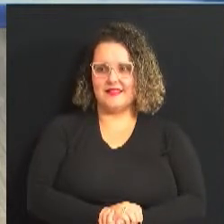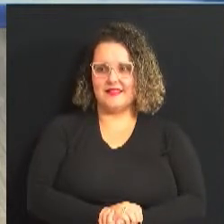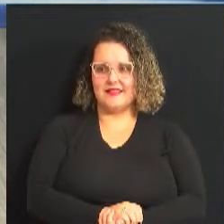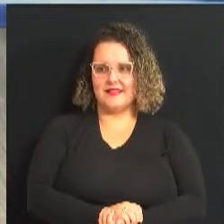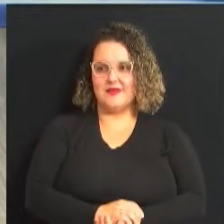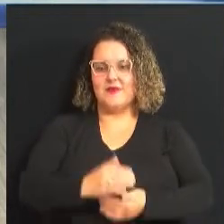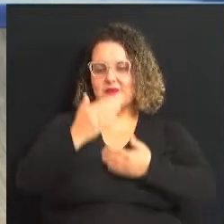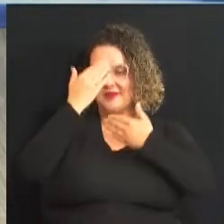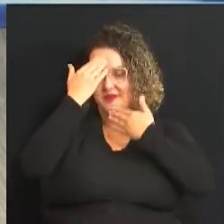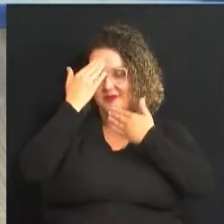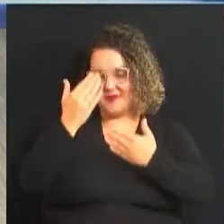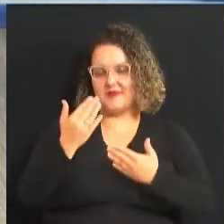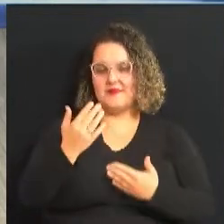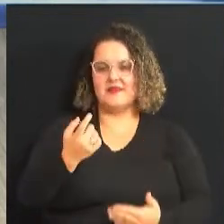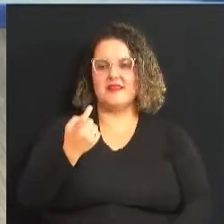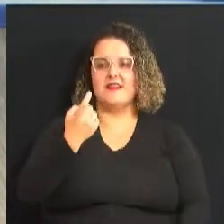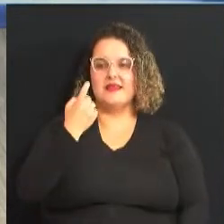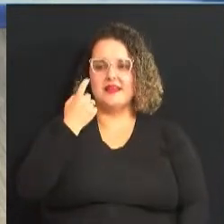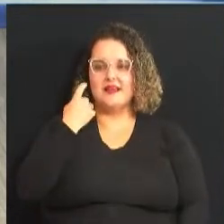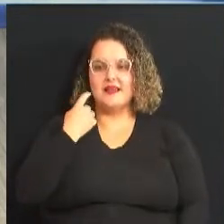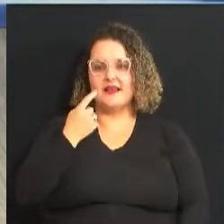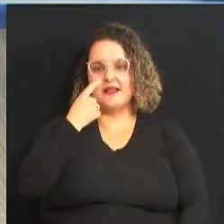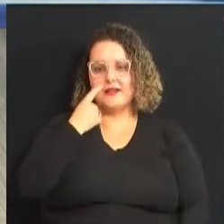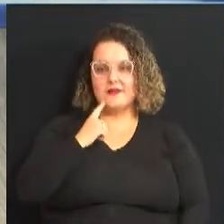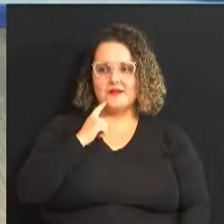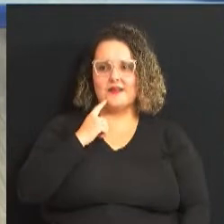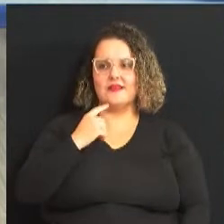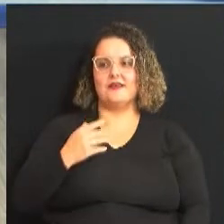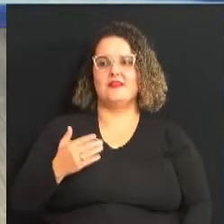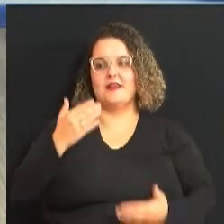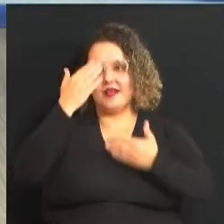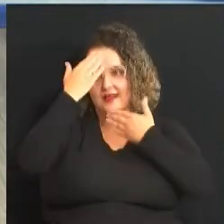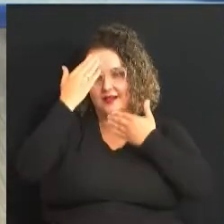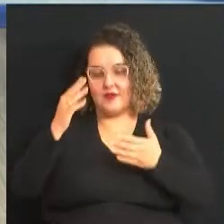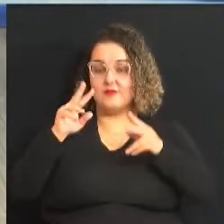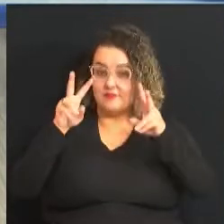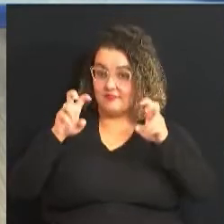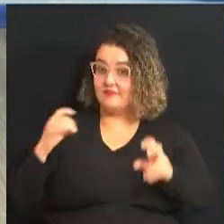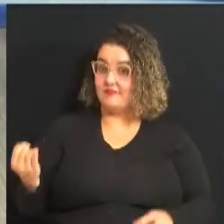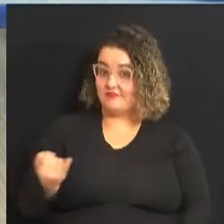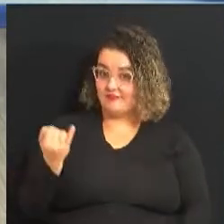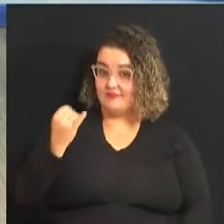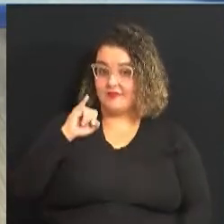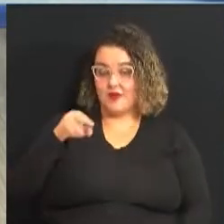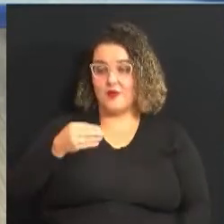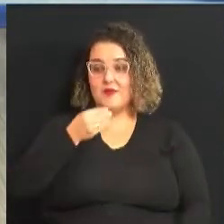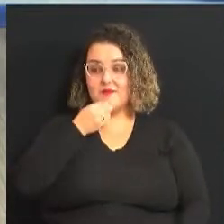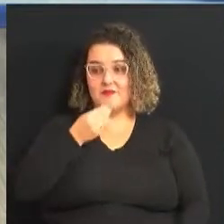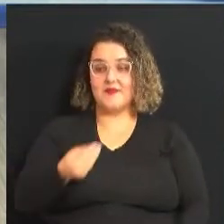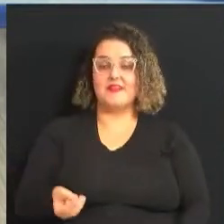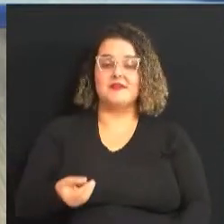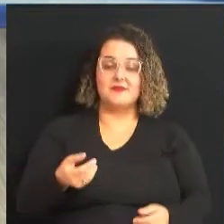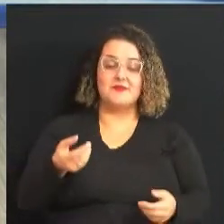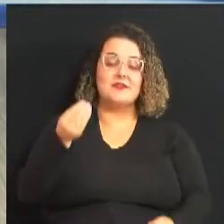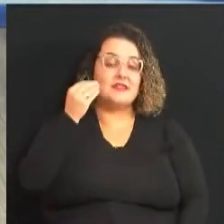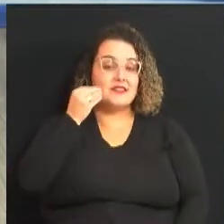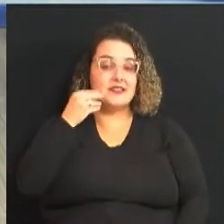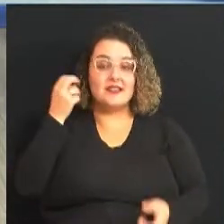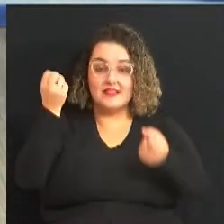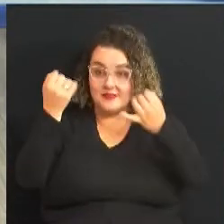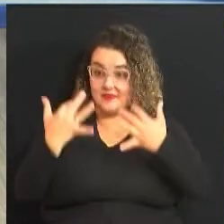Muito obrigada, eu que agradeço a oportunidade, um assunto tão importante e vou tentar esclarecer para quem está